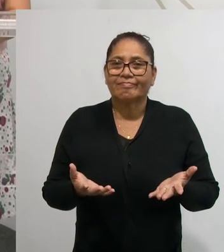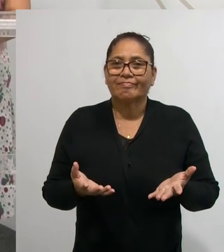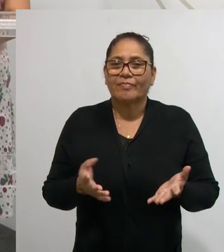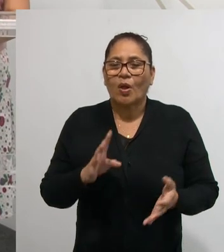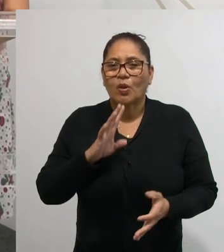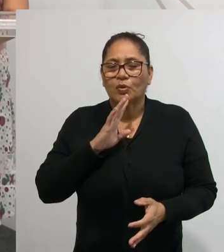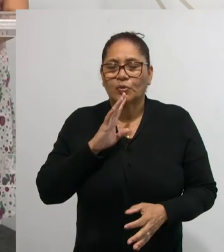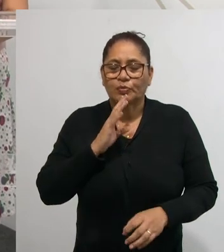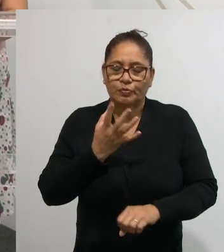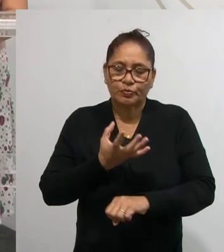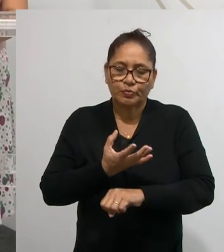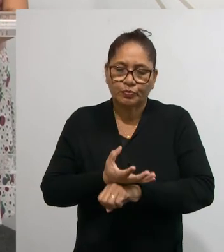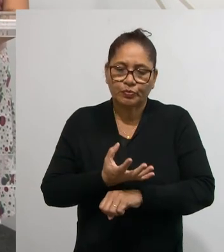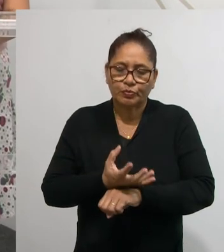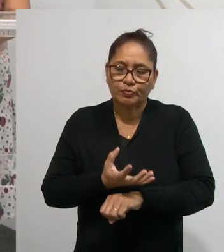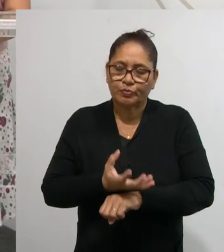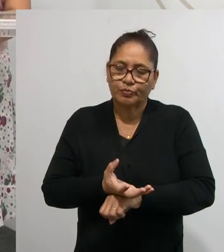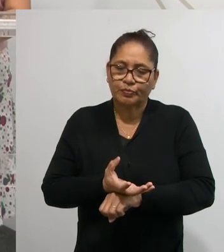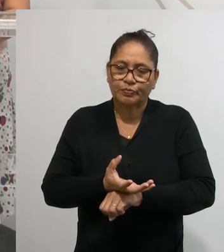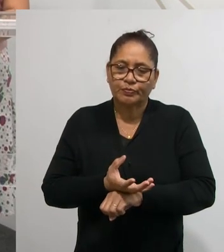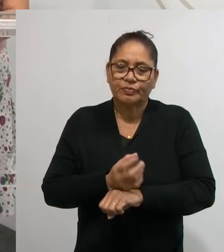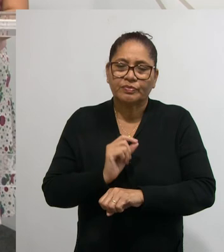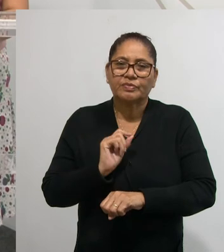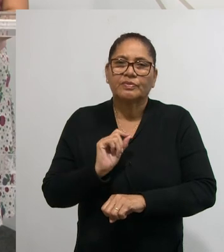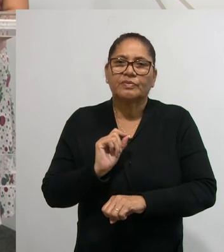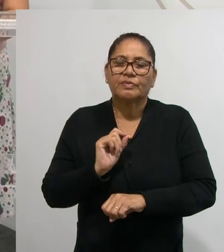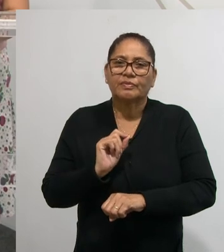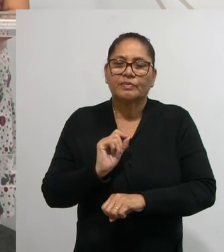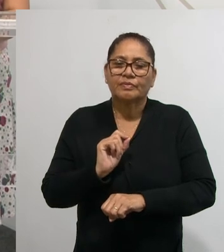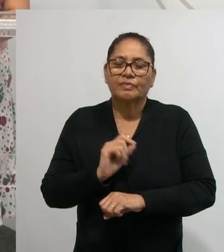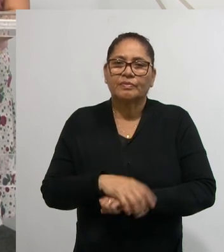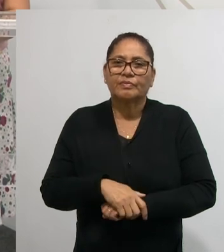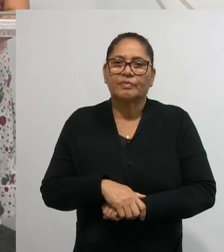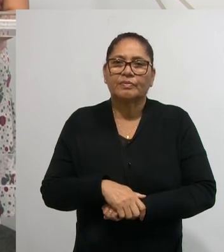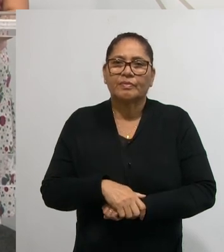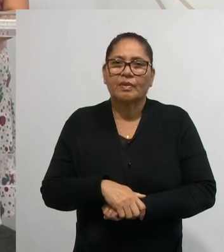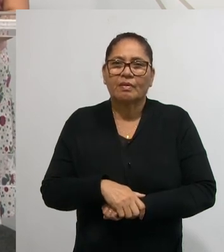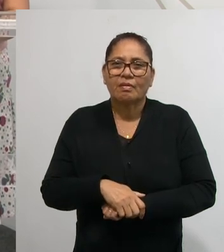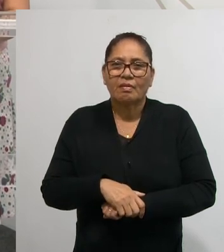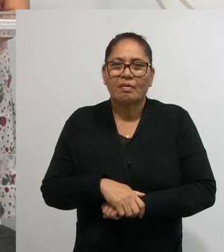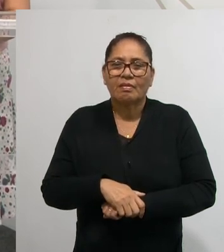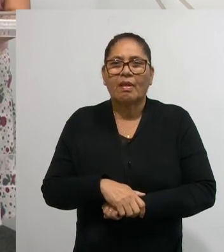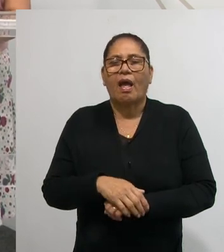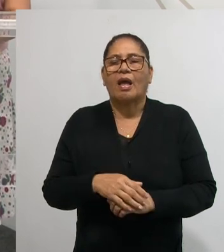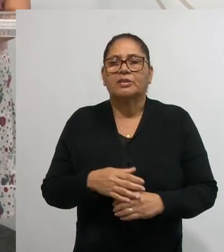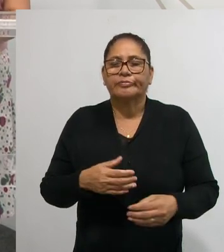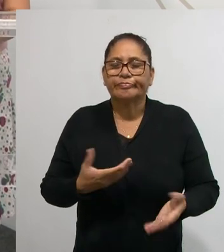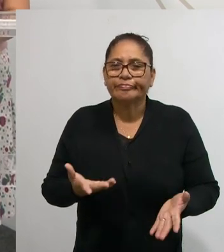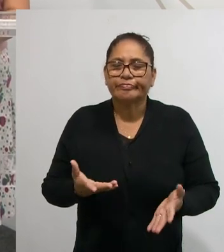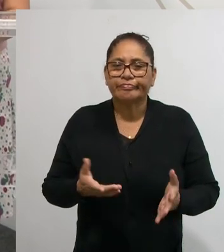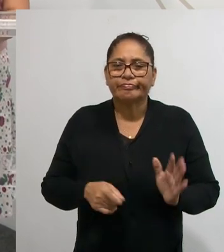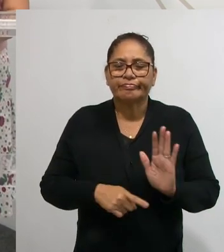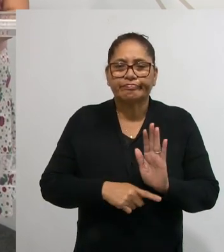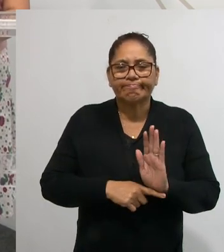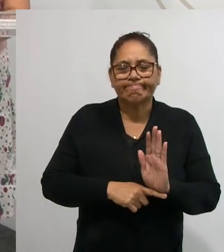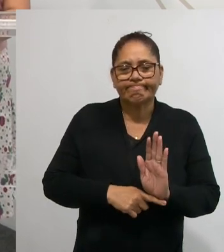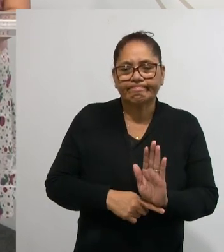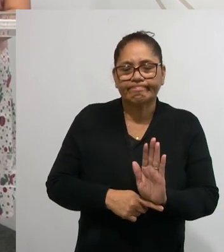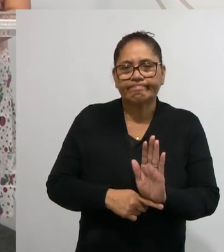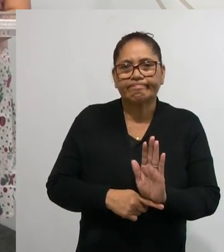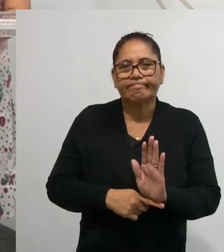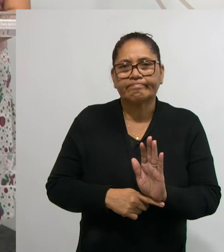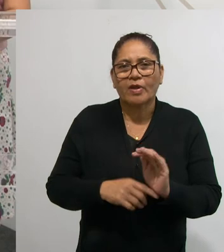conheceu a disciplina a disciplina que que vai que esperta essa disciplina contra o boa significativamente